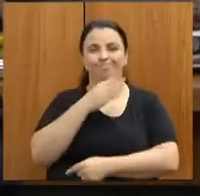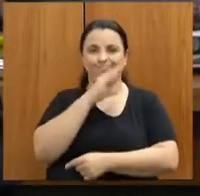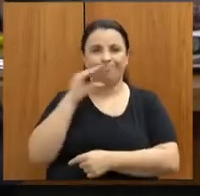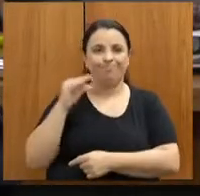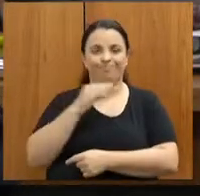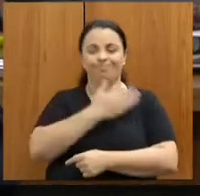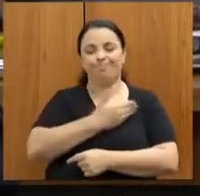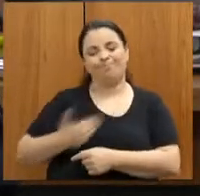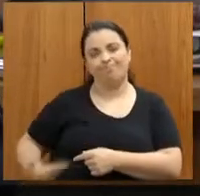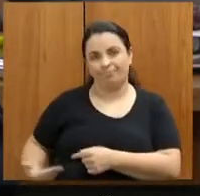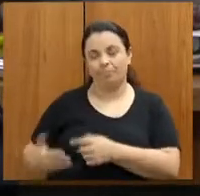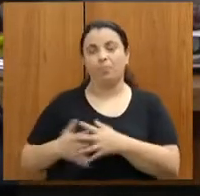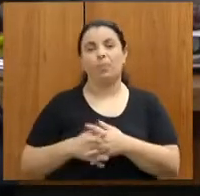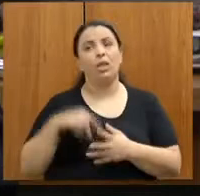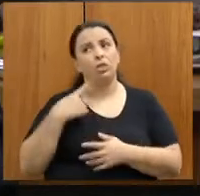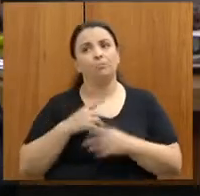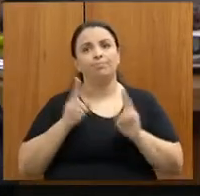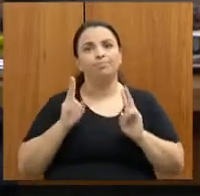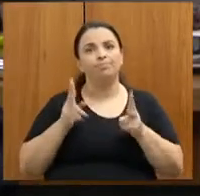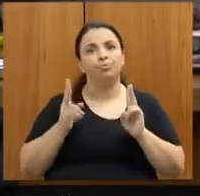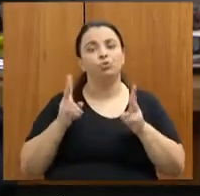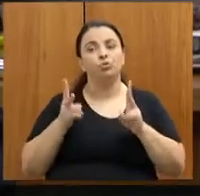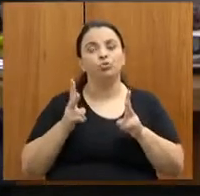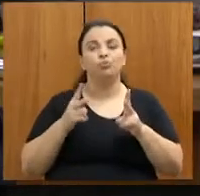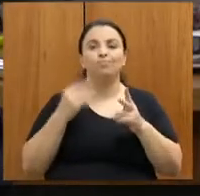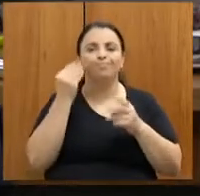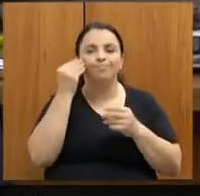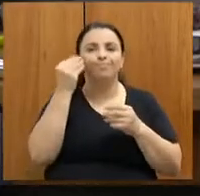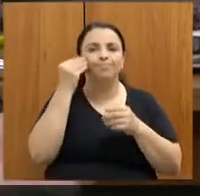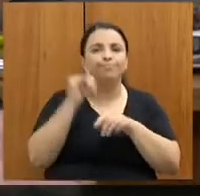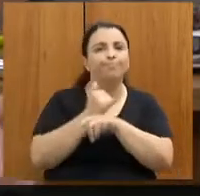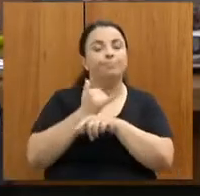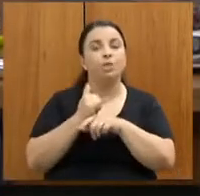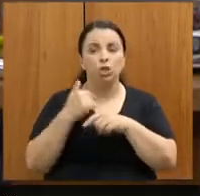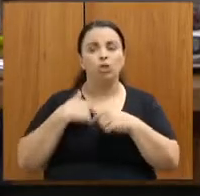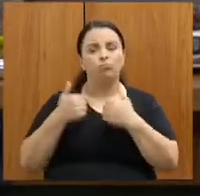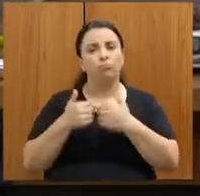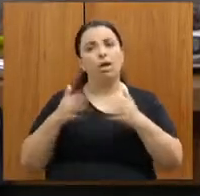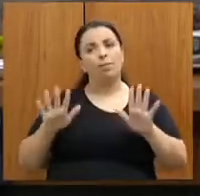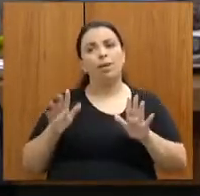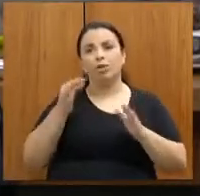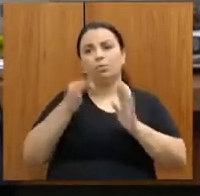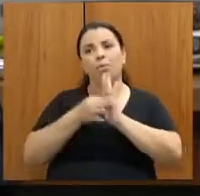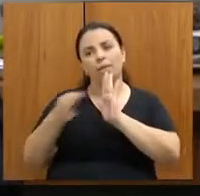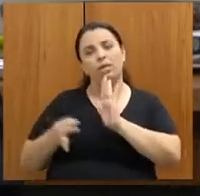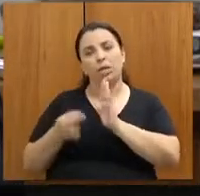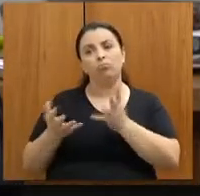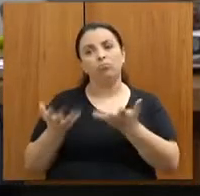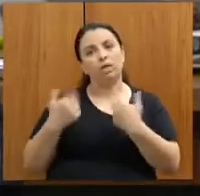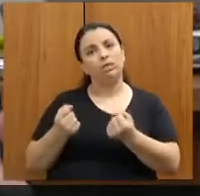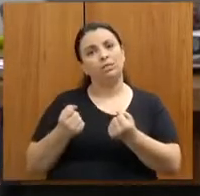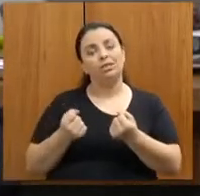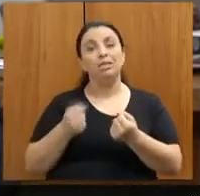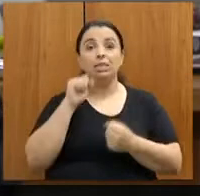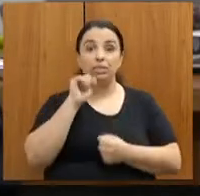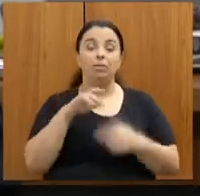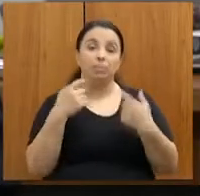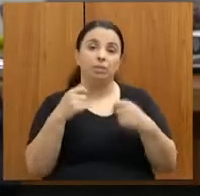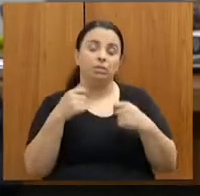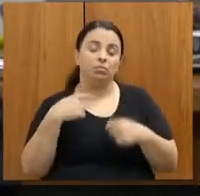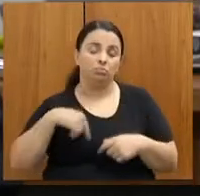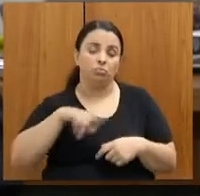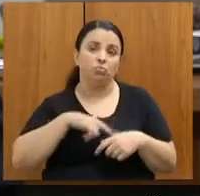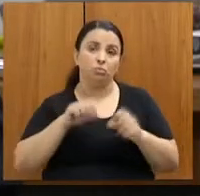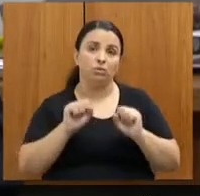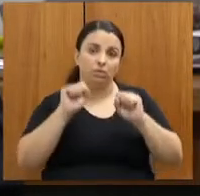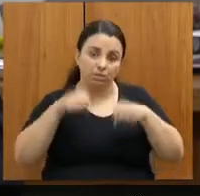buscando isso nós estamos aberto sim para ouvir e se for é necessário a gente faz sim